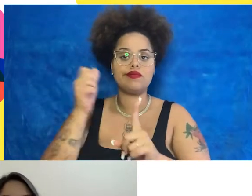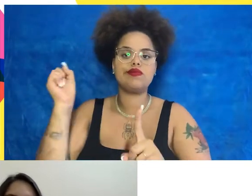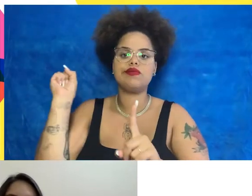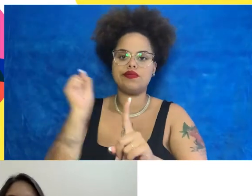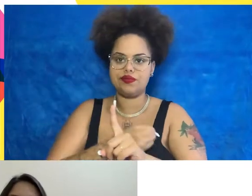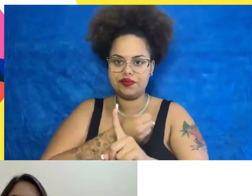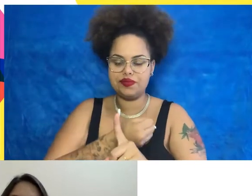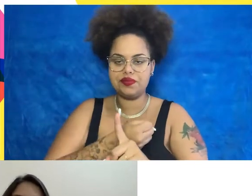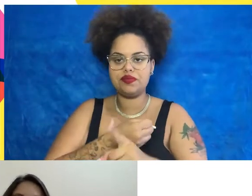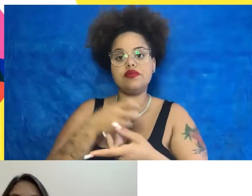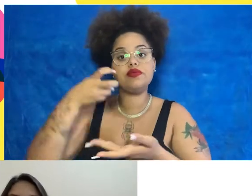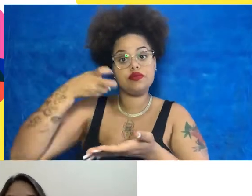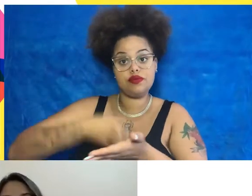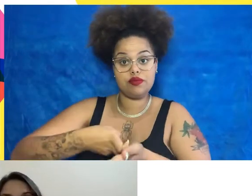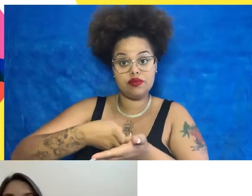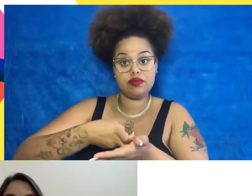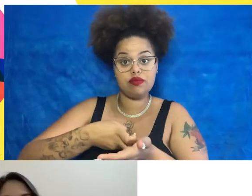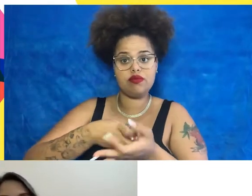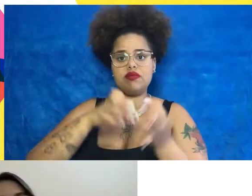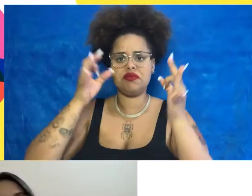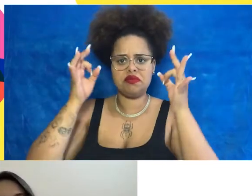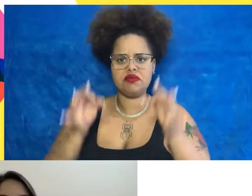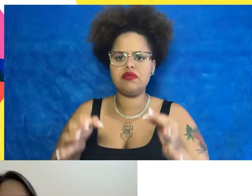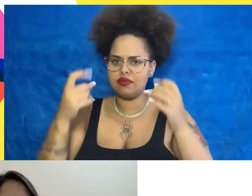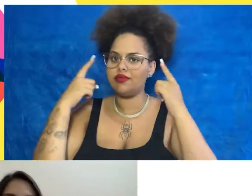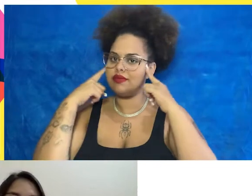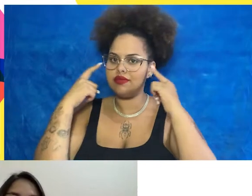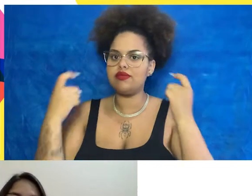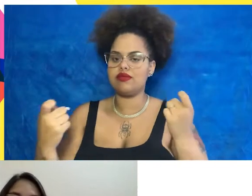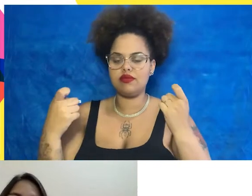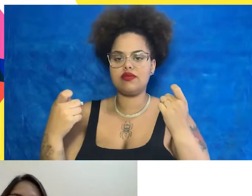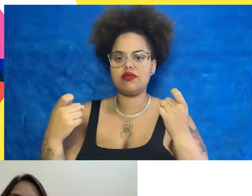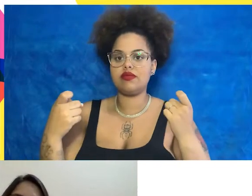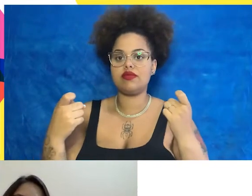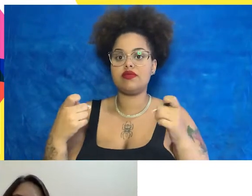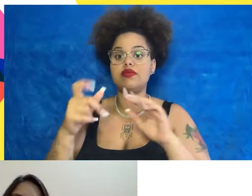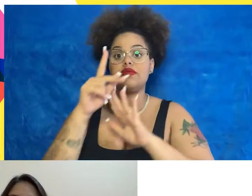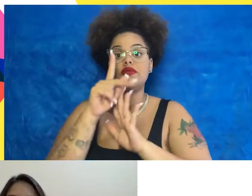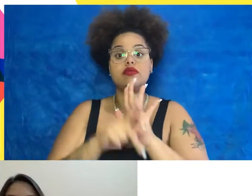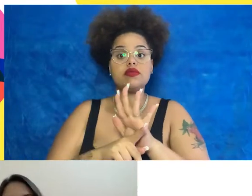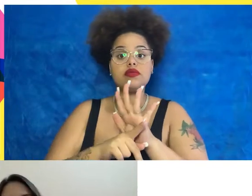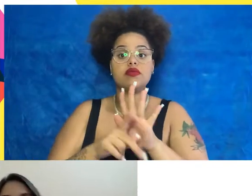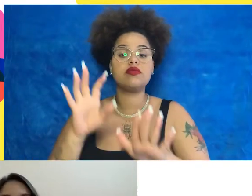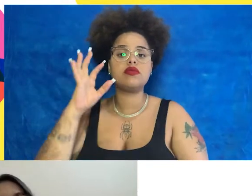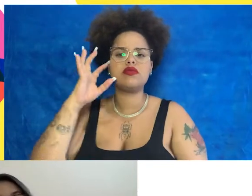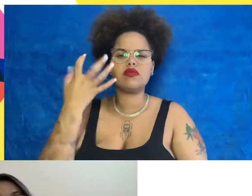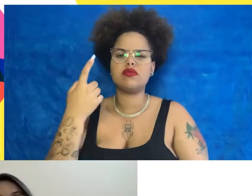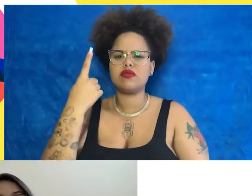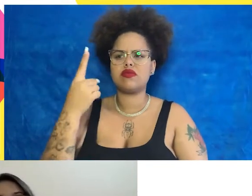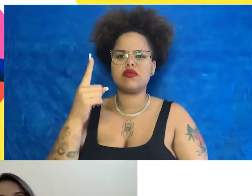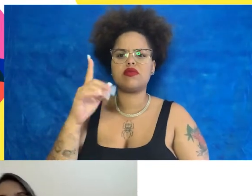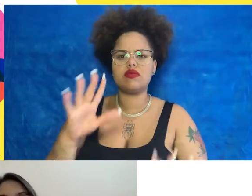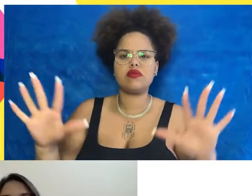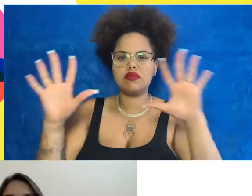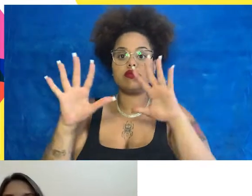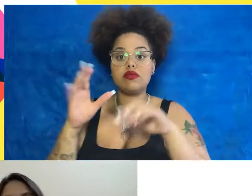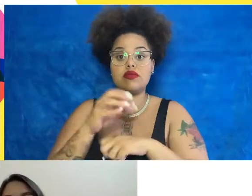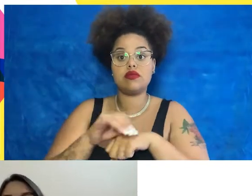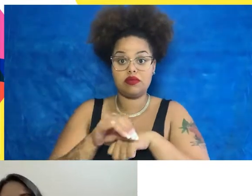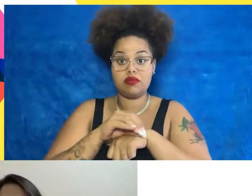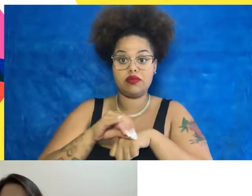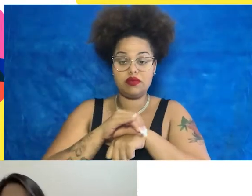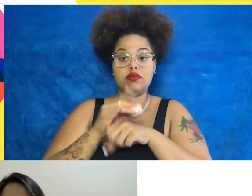feminicídio, de punir de forma eficaz os agressores, né? Então o projeto ele realiza um ciclo de oficinas que